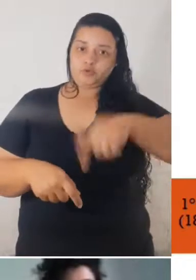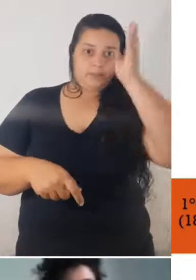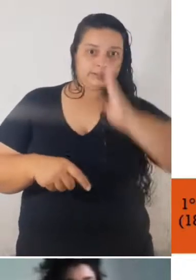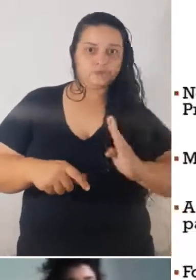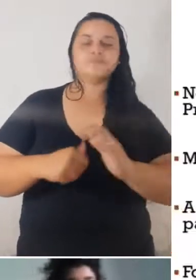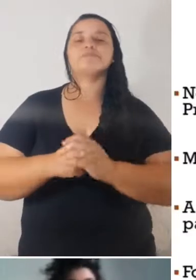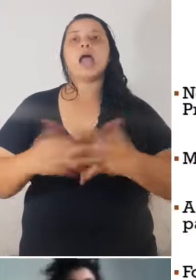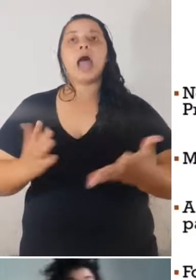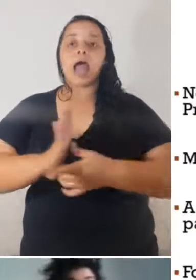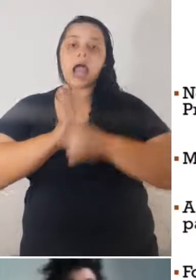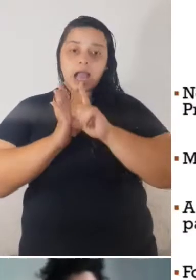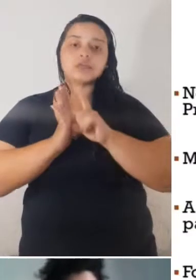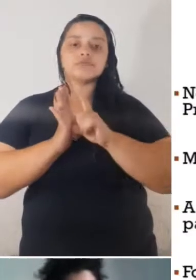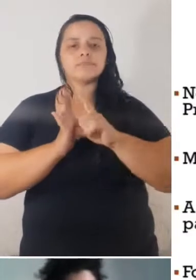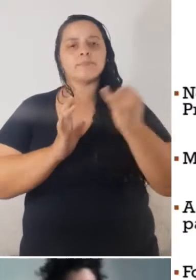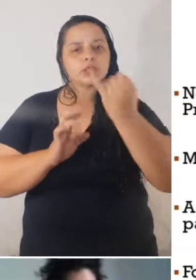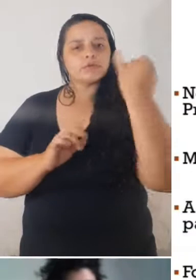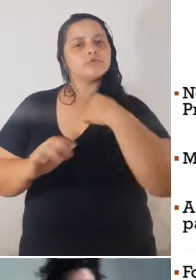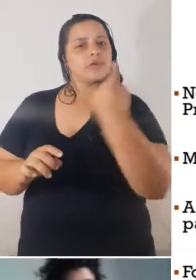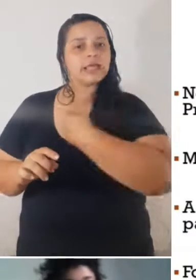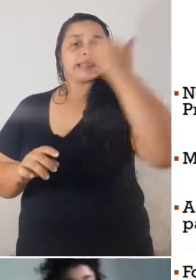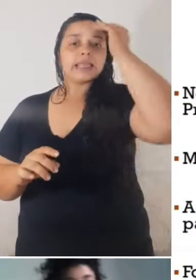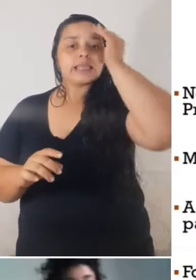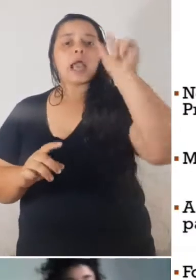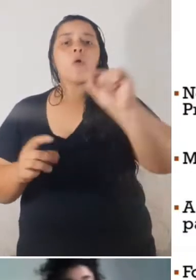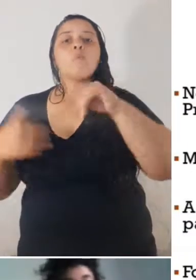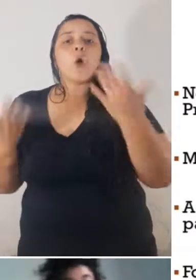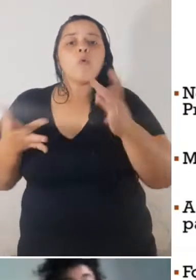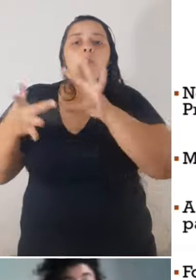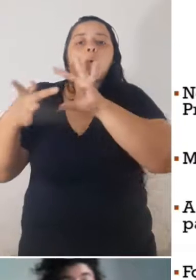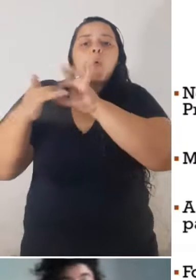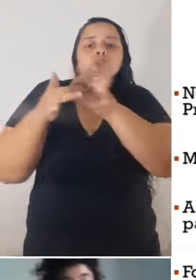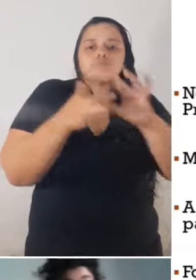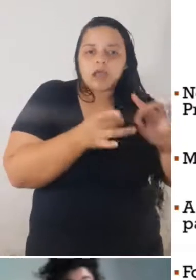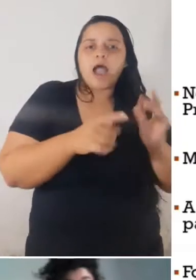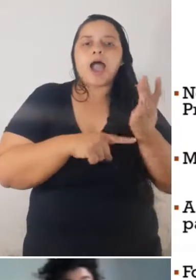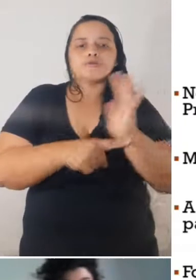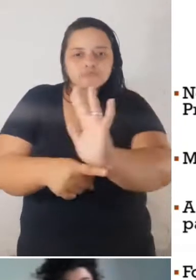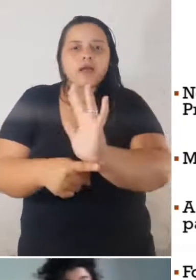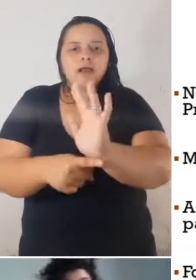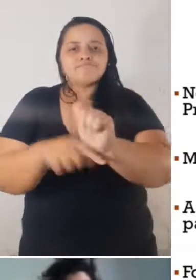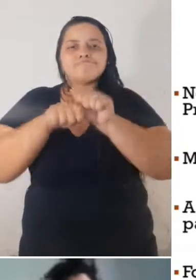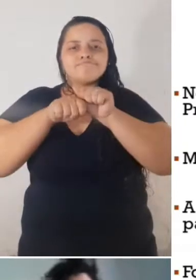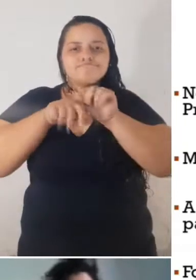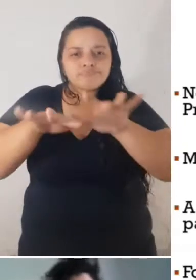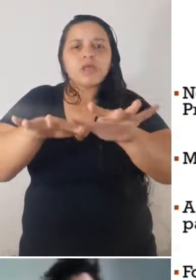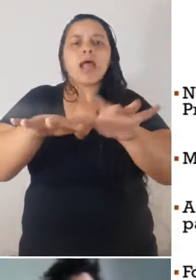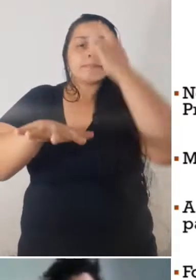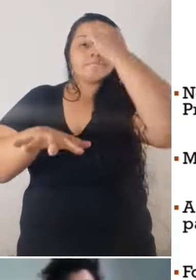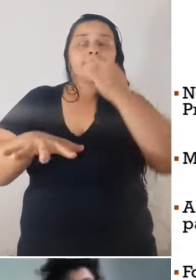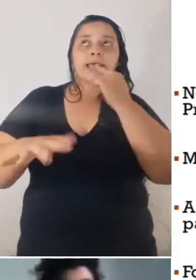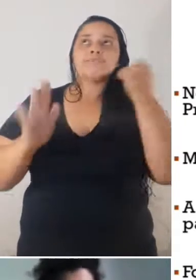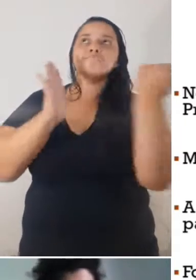Brasil. Mas antes, é importante que a gente entenda qual foi o contexto que favoreceu a ascensão de uma